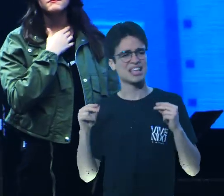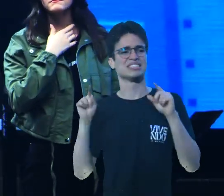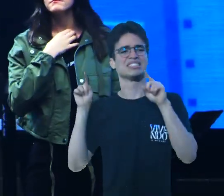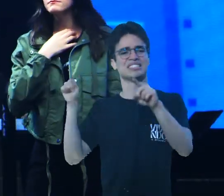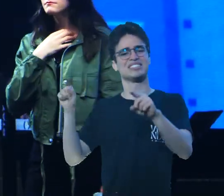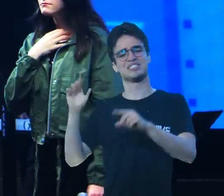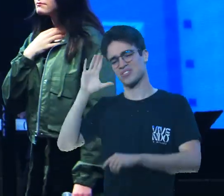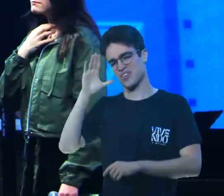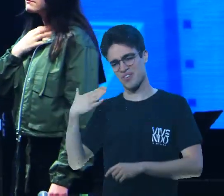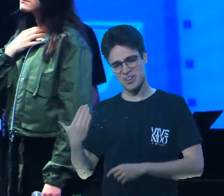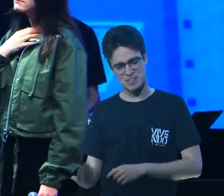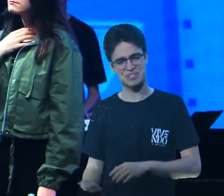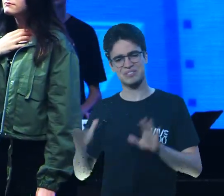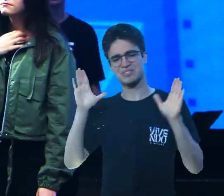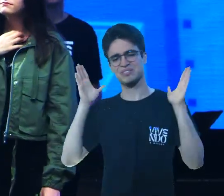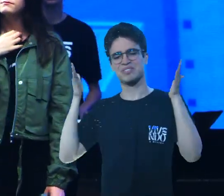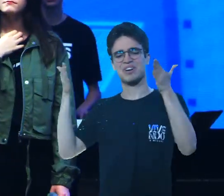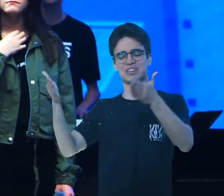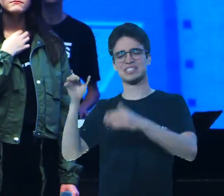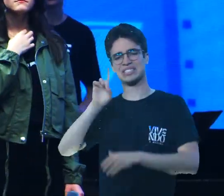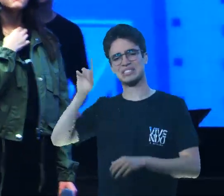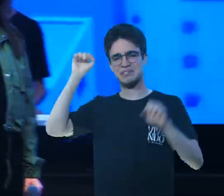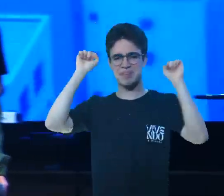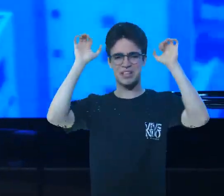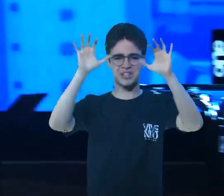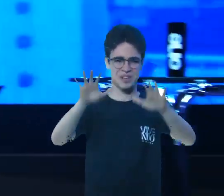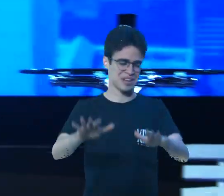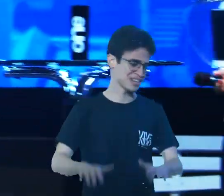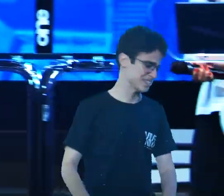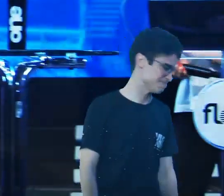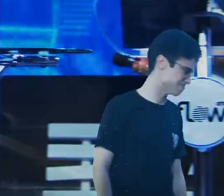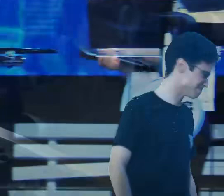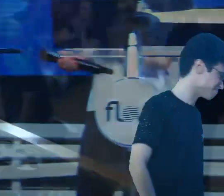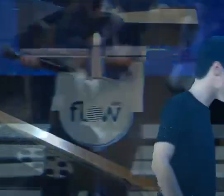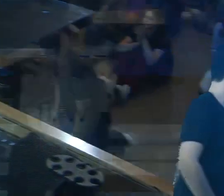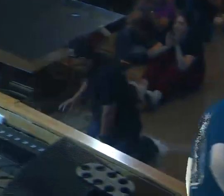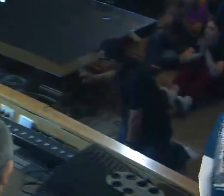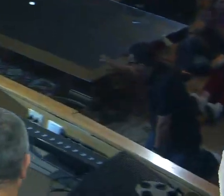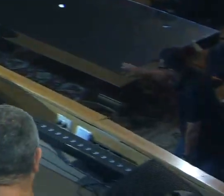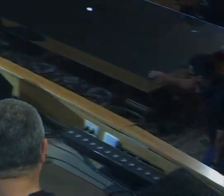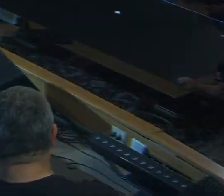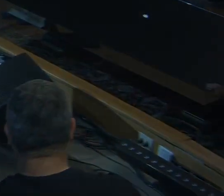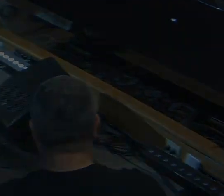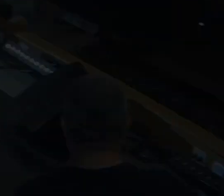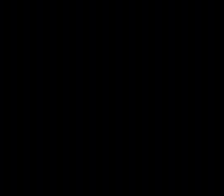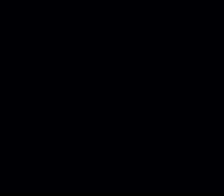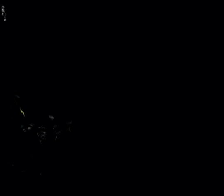Ele que o nosso coração está voltado. Deus nos abençoe. Aleluia.